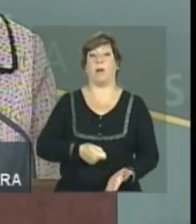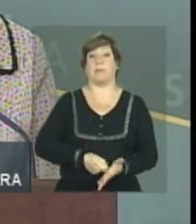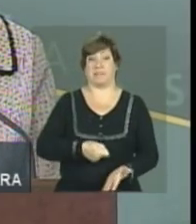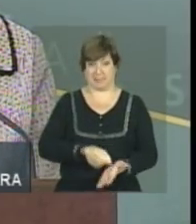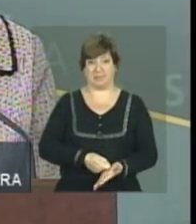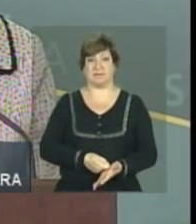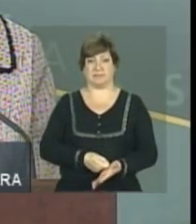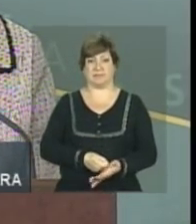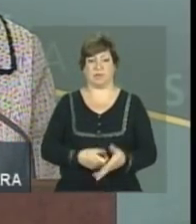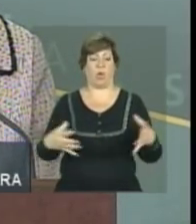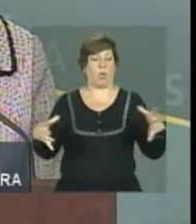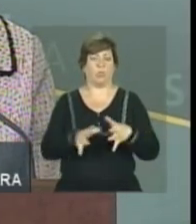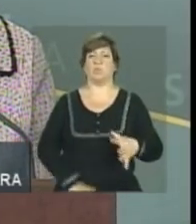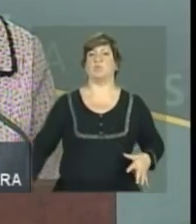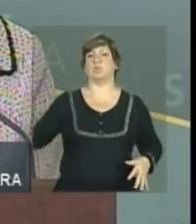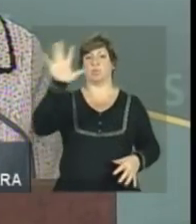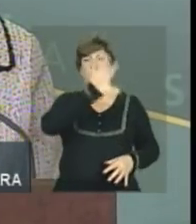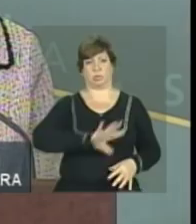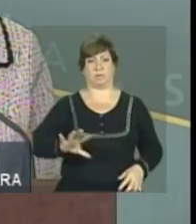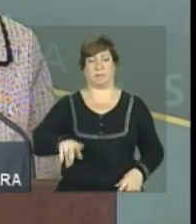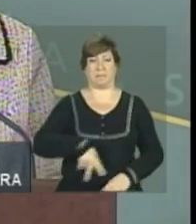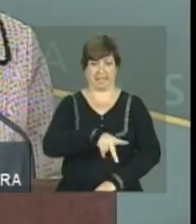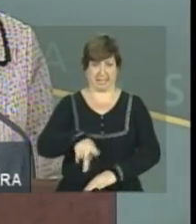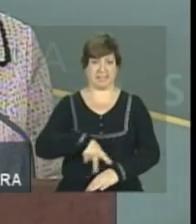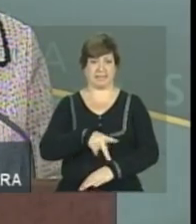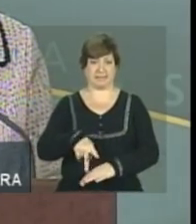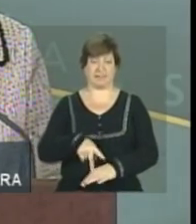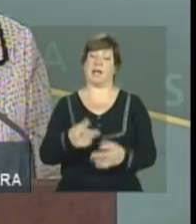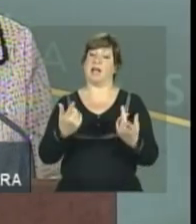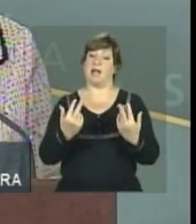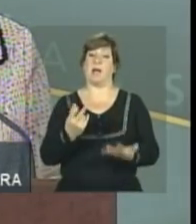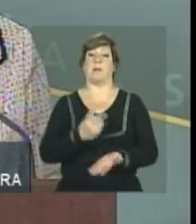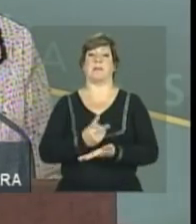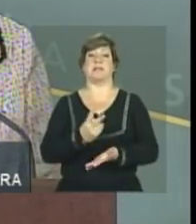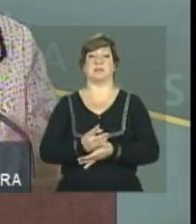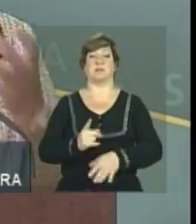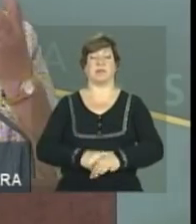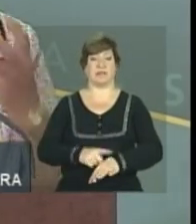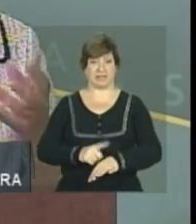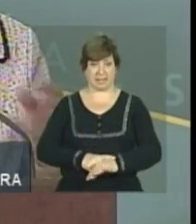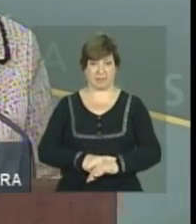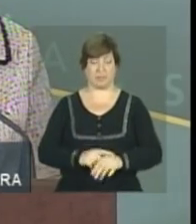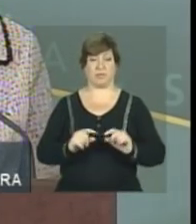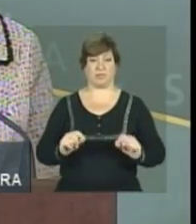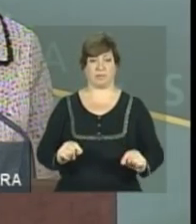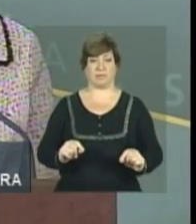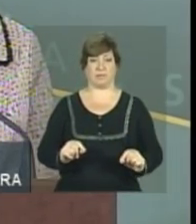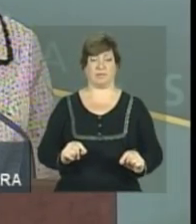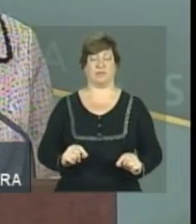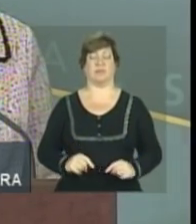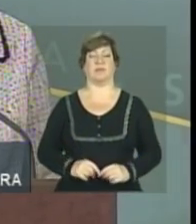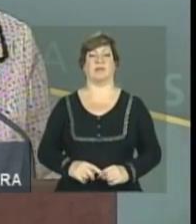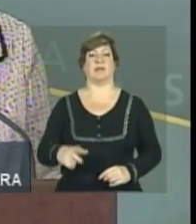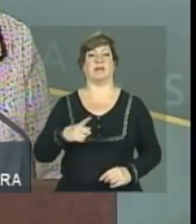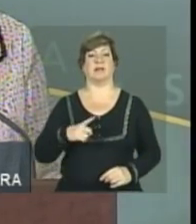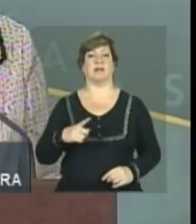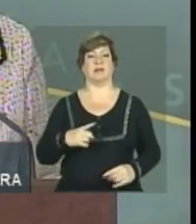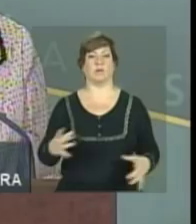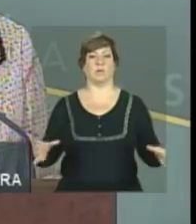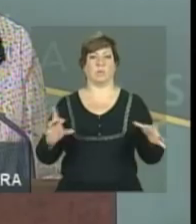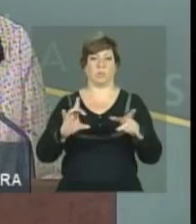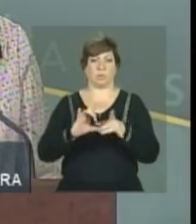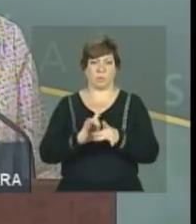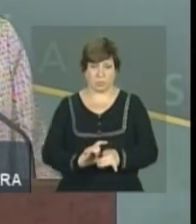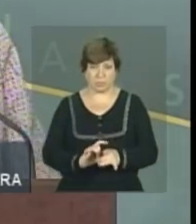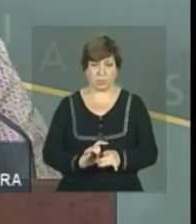para o conjunto da nação. E, ao mesmo tempo, se apoia numa coalizão de